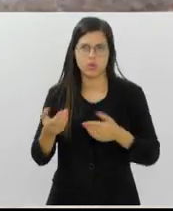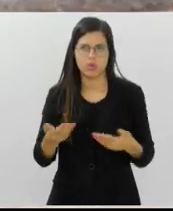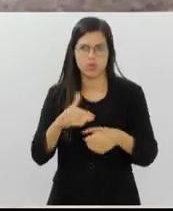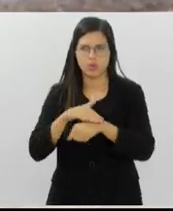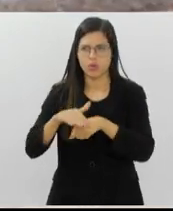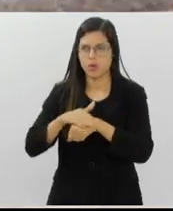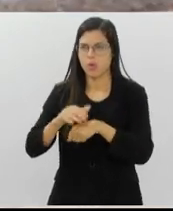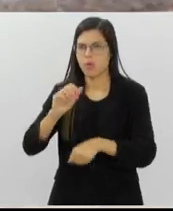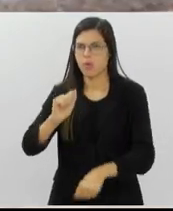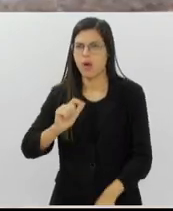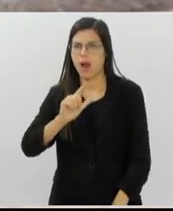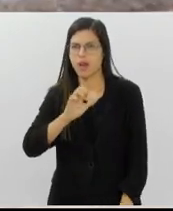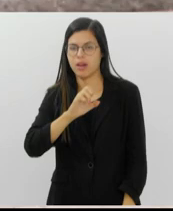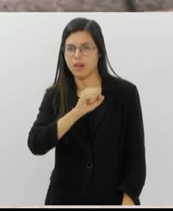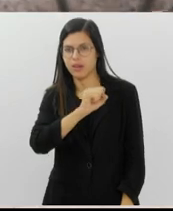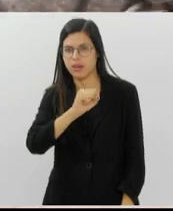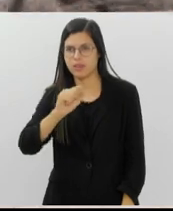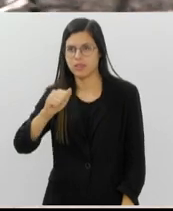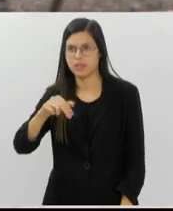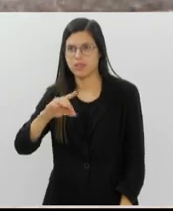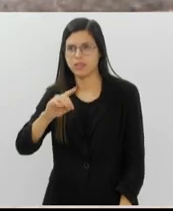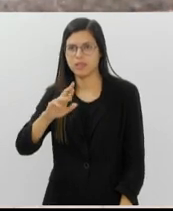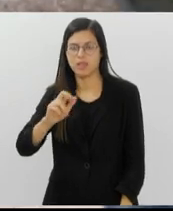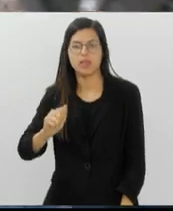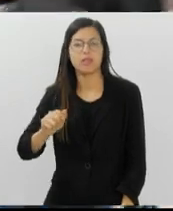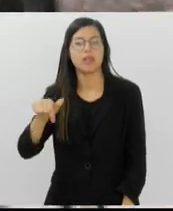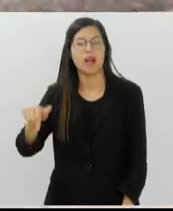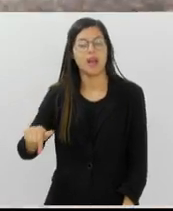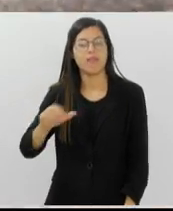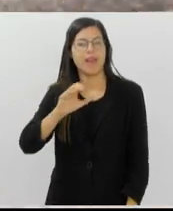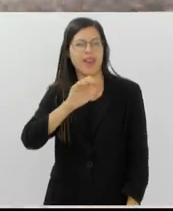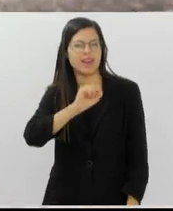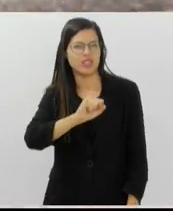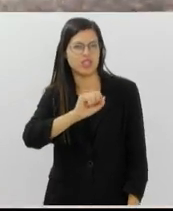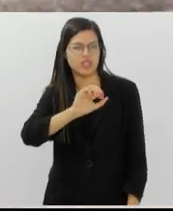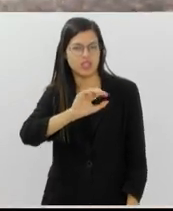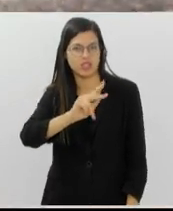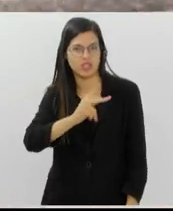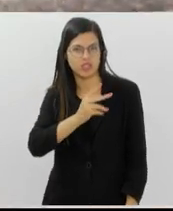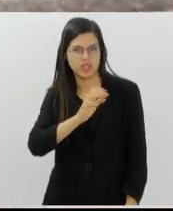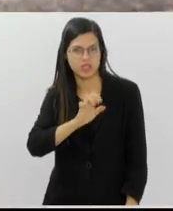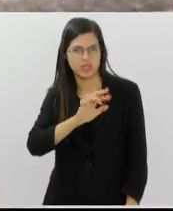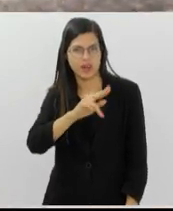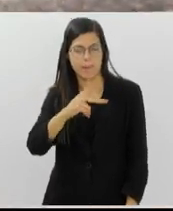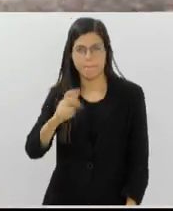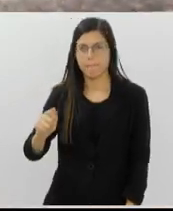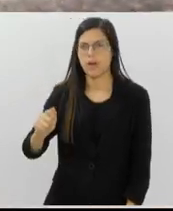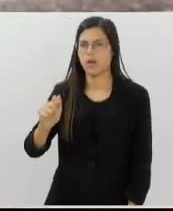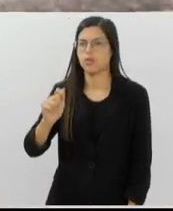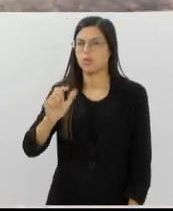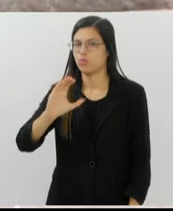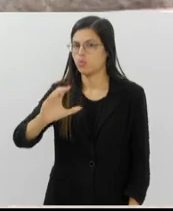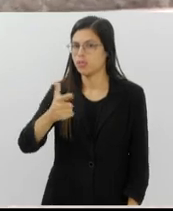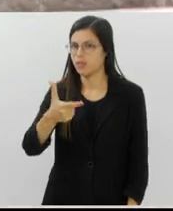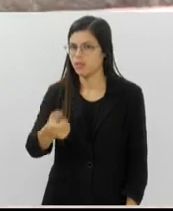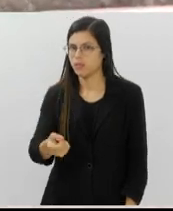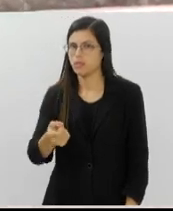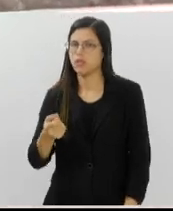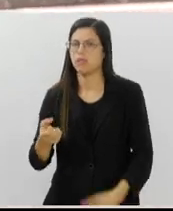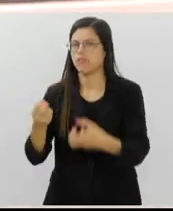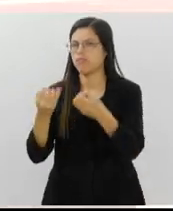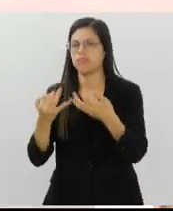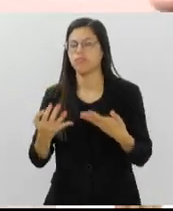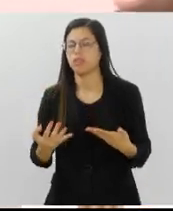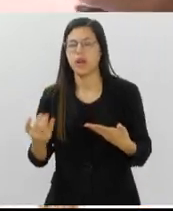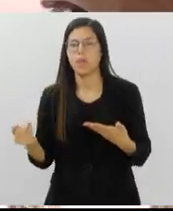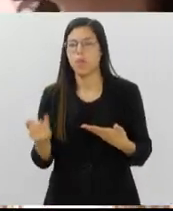Nilo, que é jornalista e sherpa do C20, para falar um pouquinho da importância dessa reunião aqui no Rio de Janeiro para todo mundo,